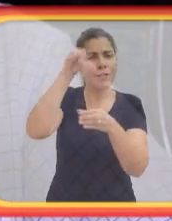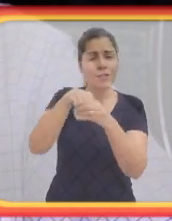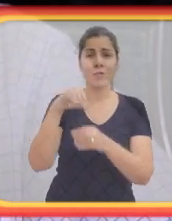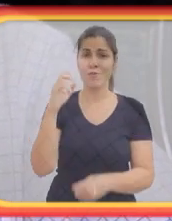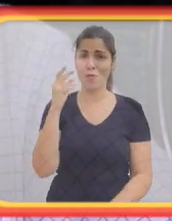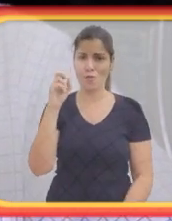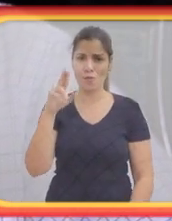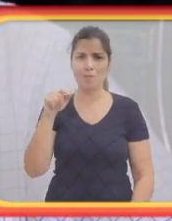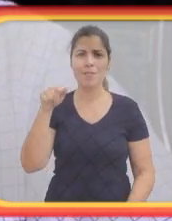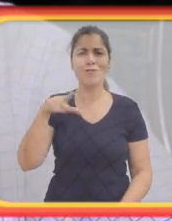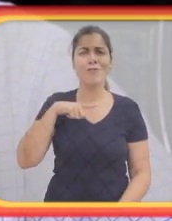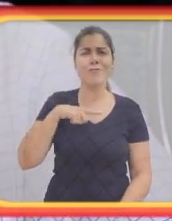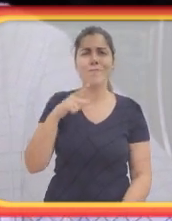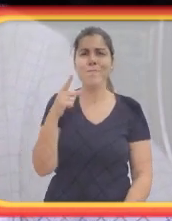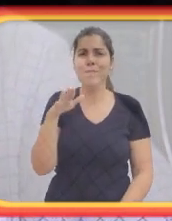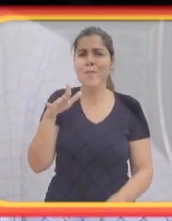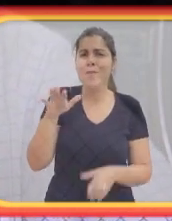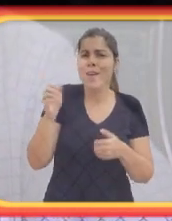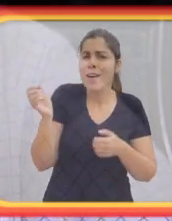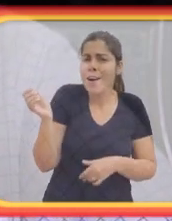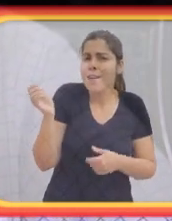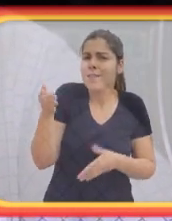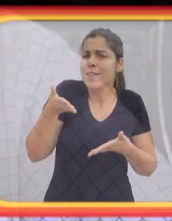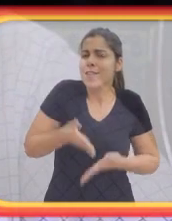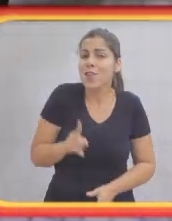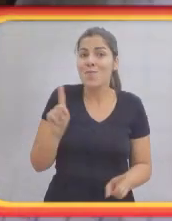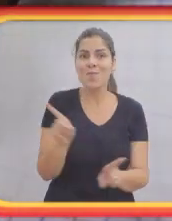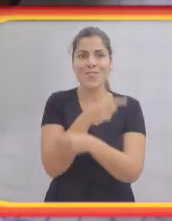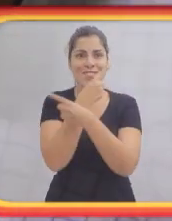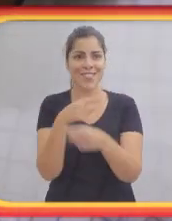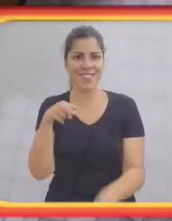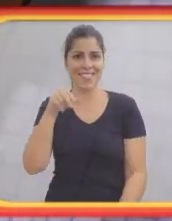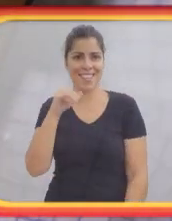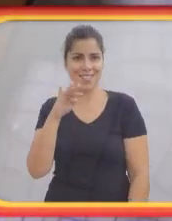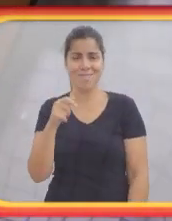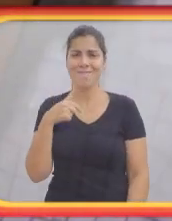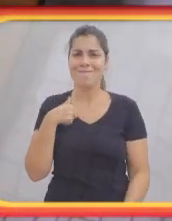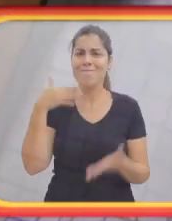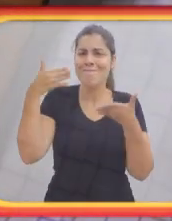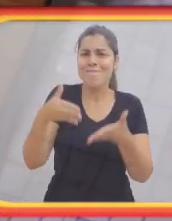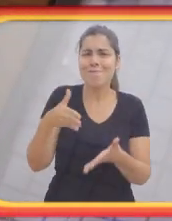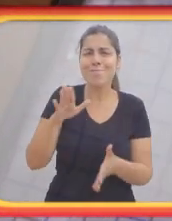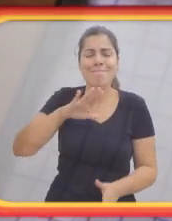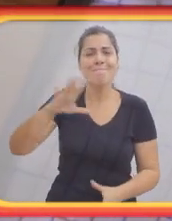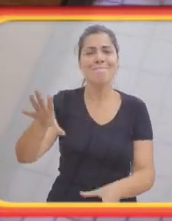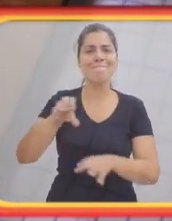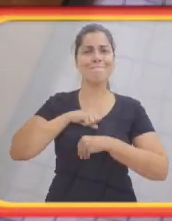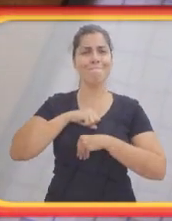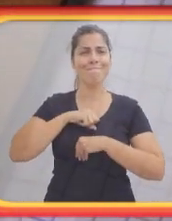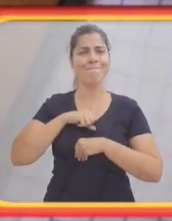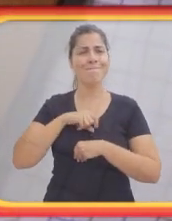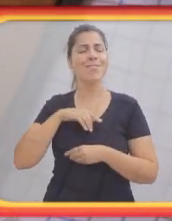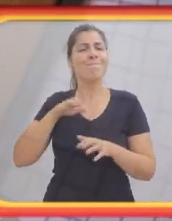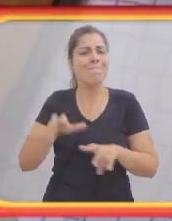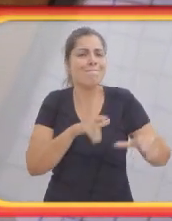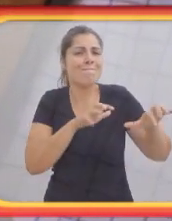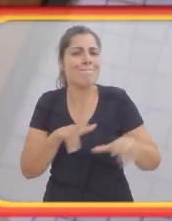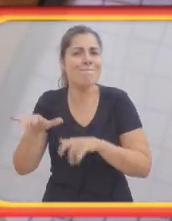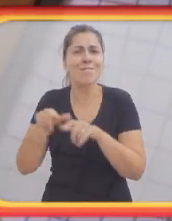Sou músico e carrego uma deficiência auditiva. O meu despertar para a música